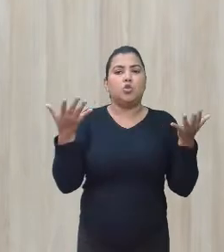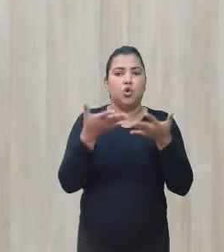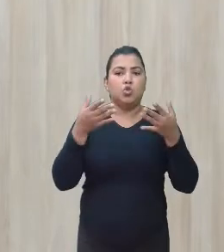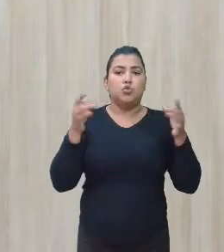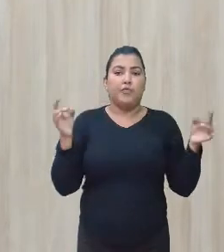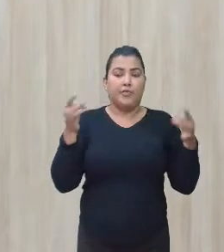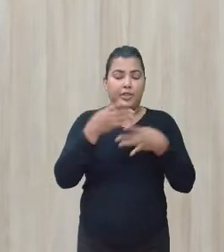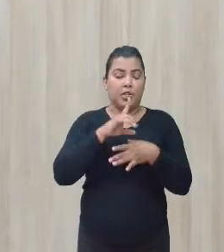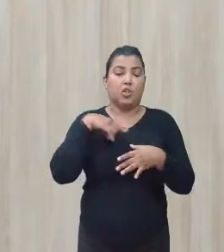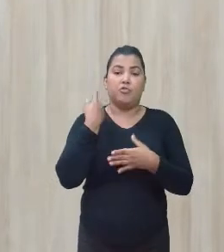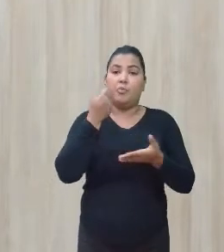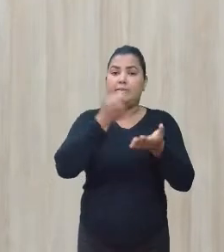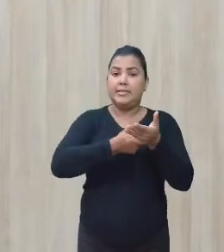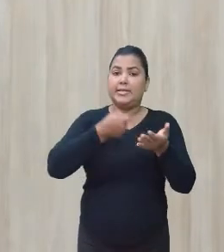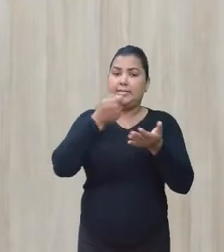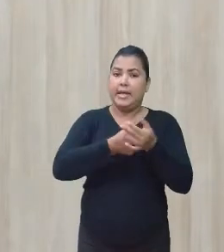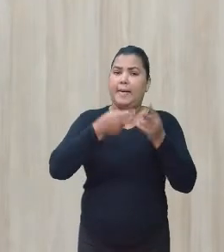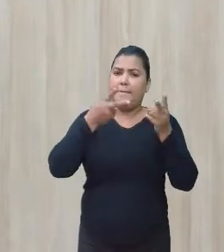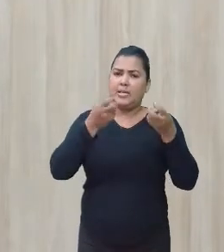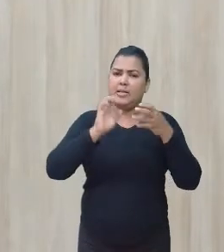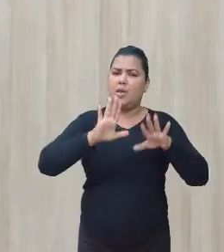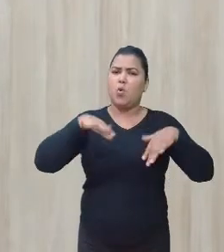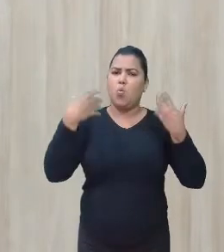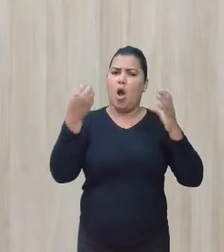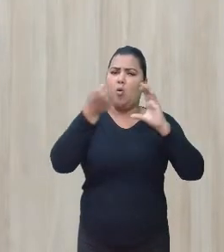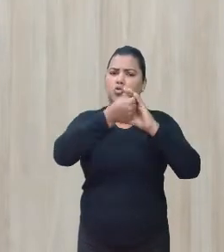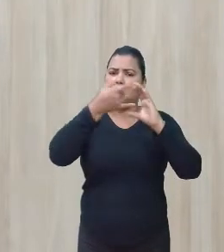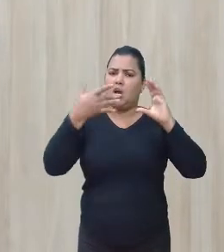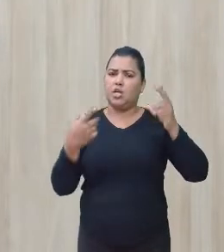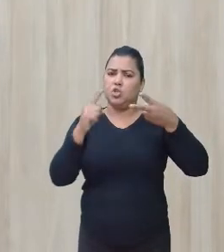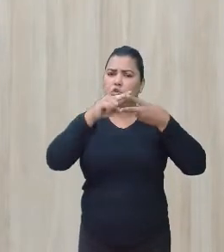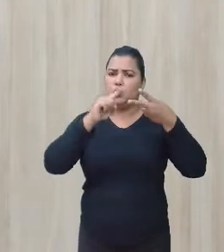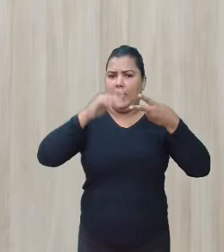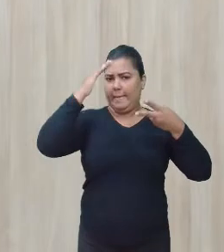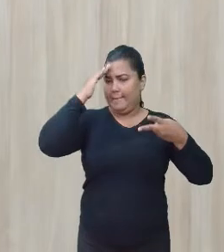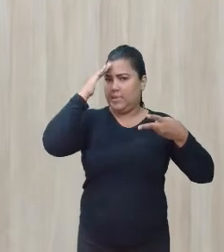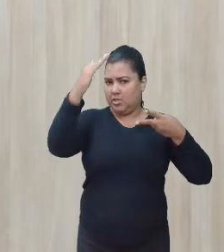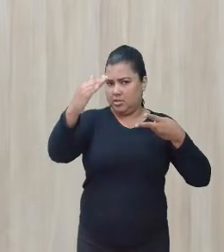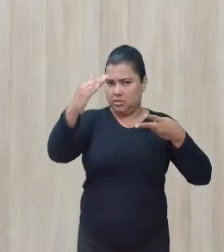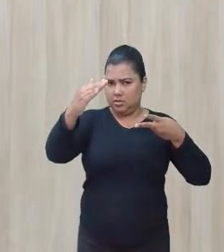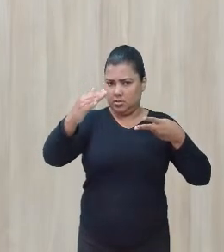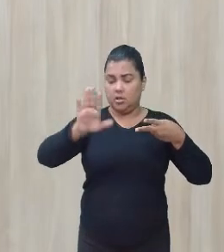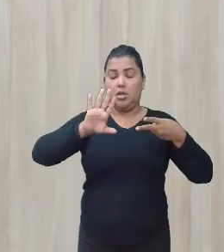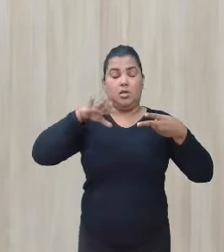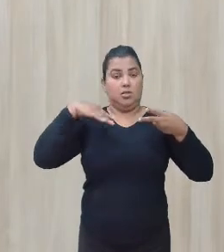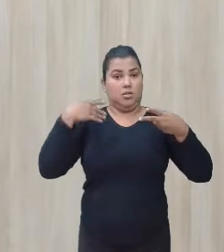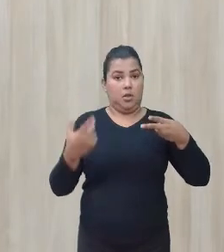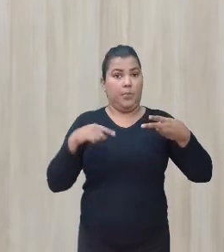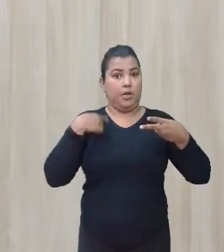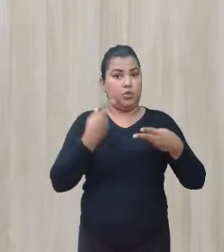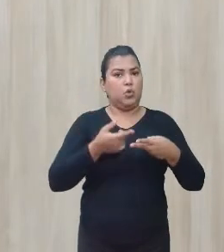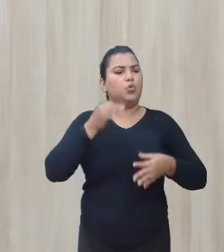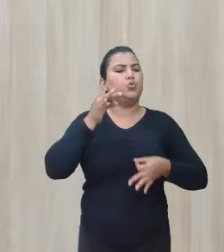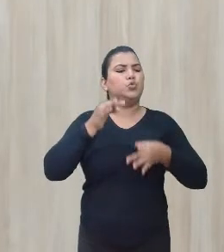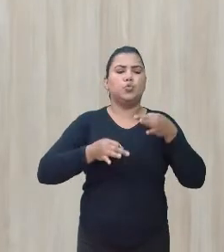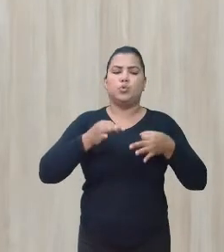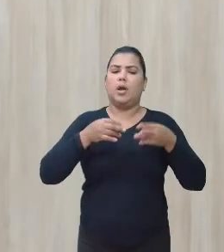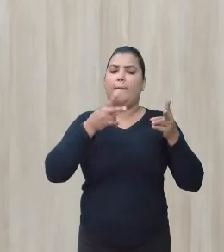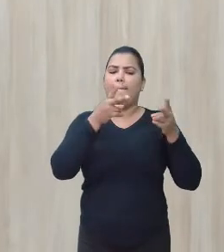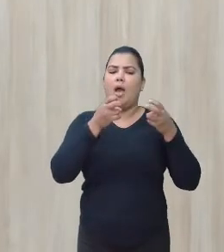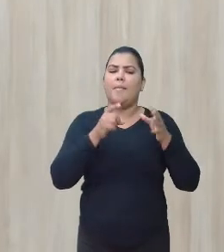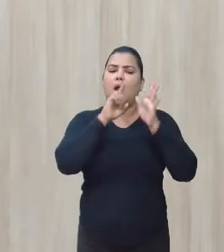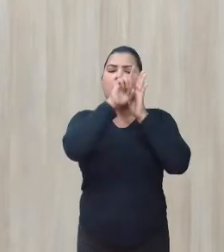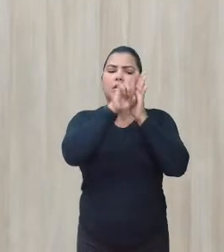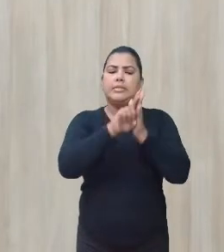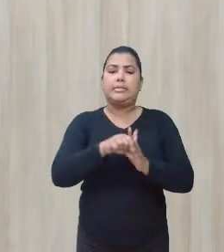gente vai tentar ver quais são essas duas características principais, tá certo? Então, para a gente julgar e analisar se